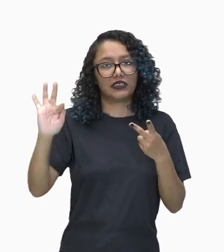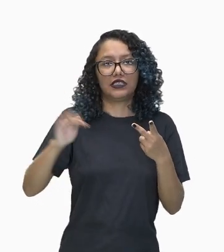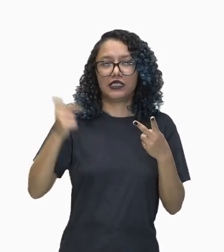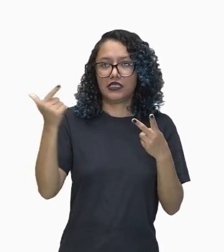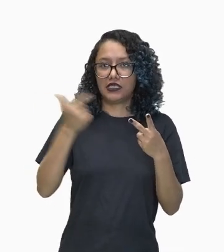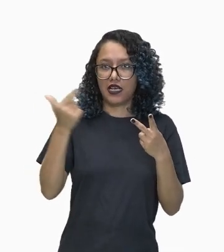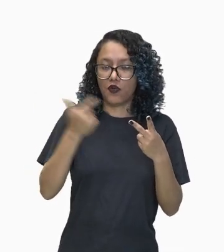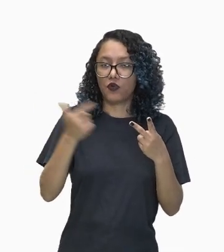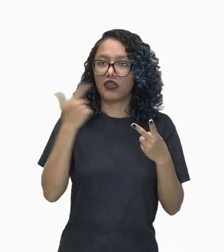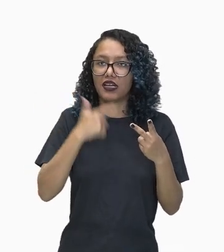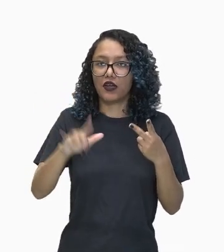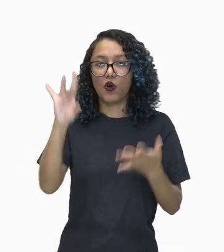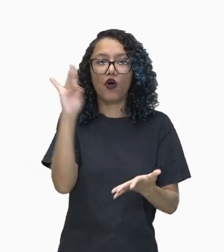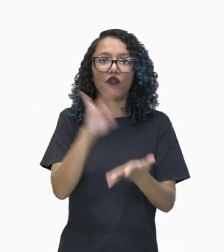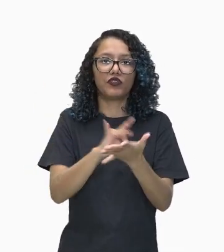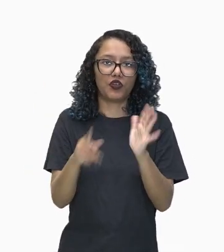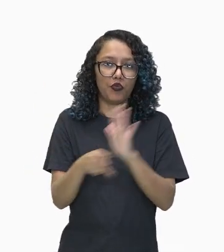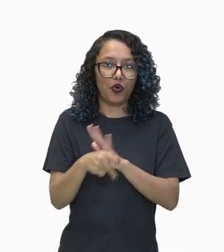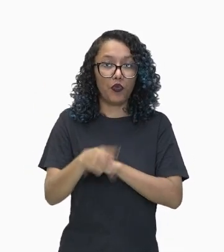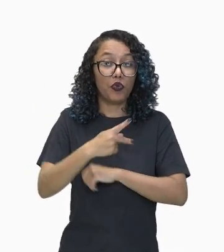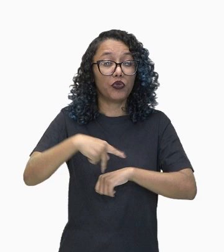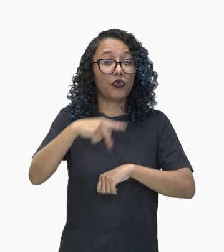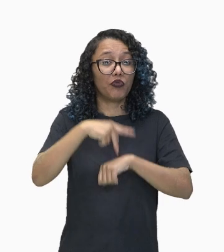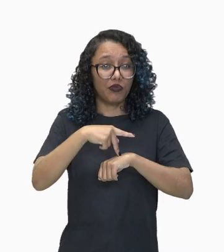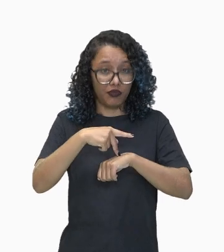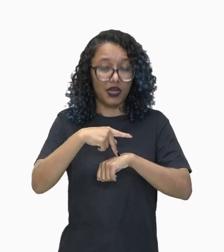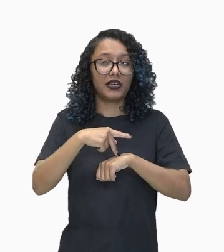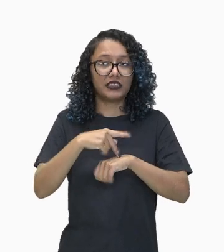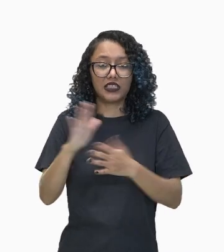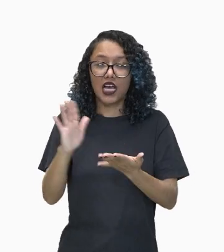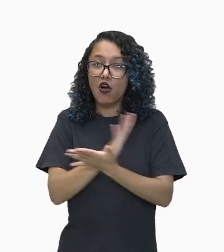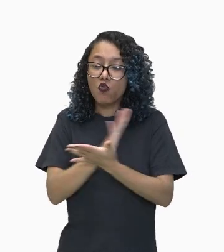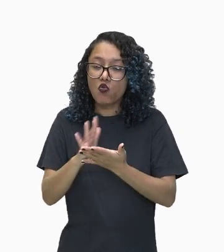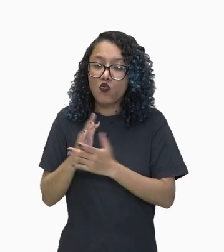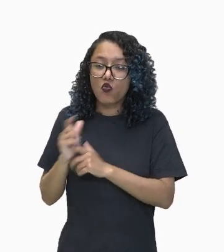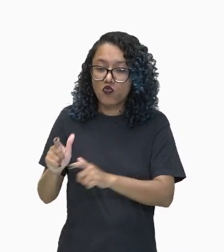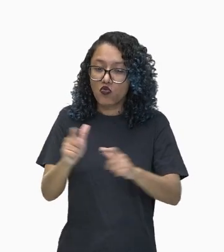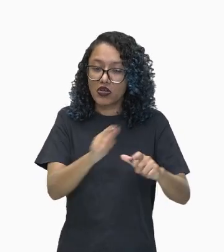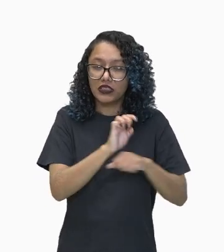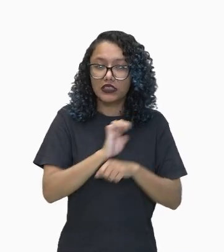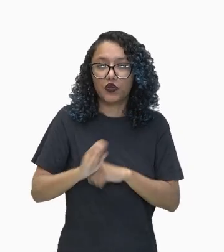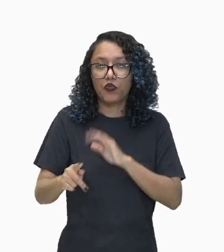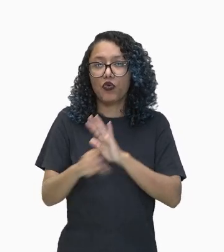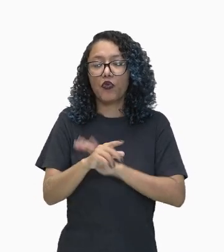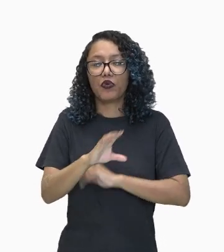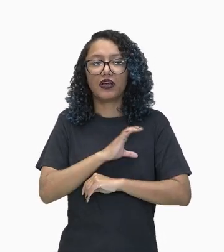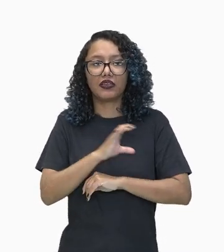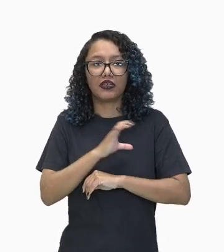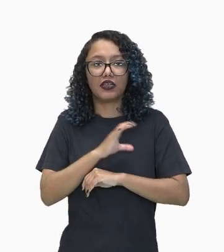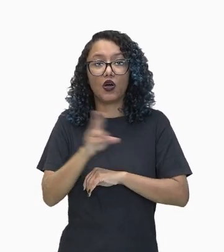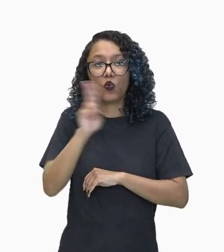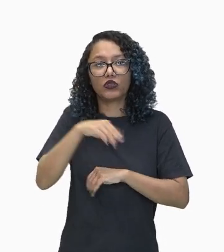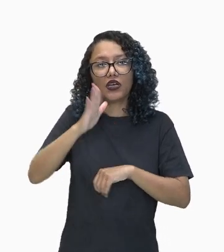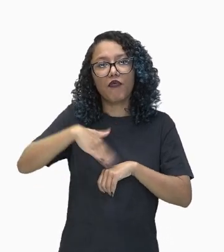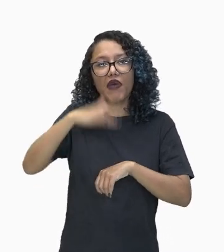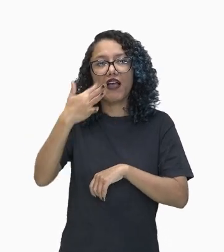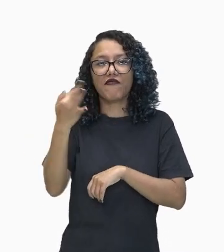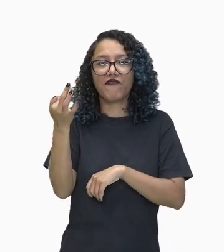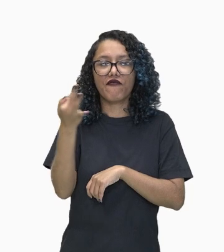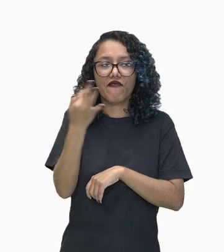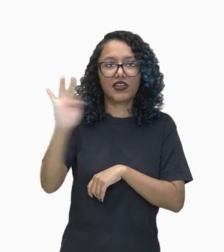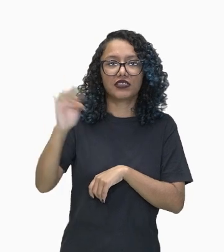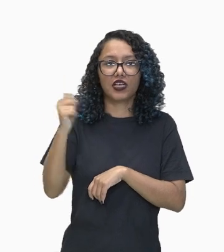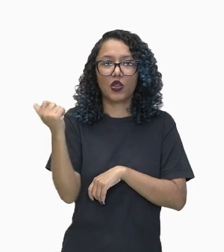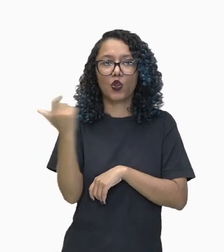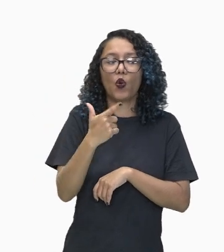idioma oficial. Tanto que certas províncias do Canadá se fala muito mais o francês, quase